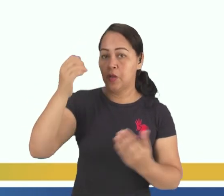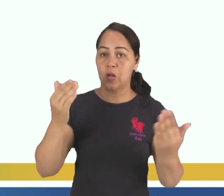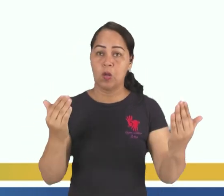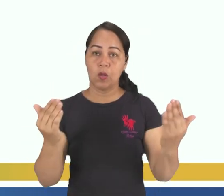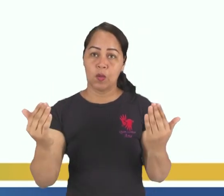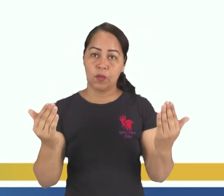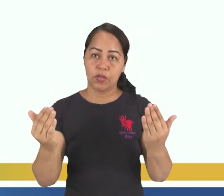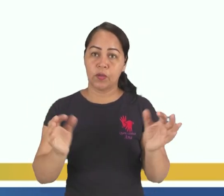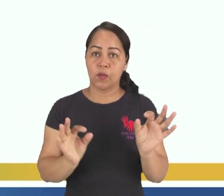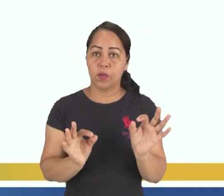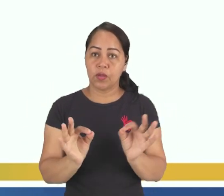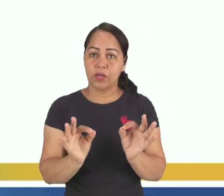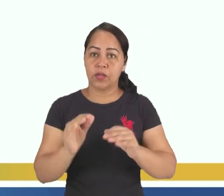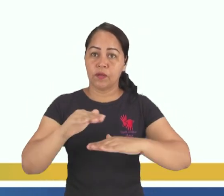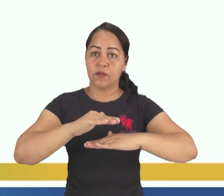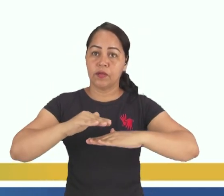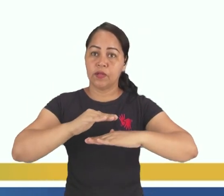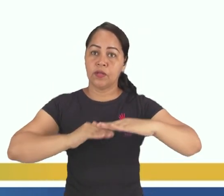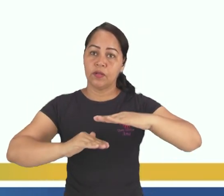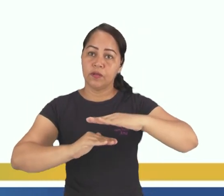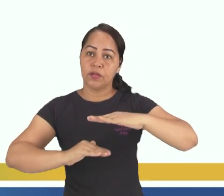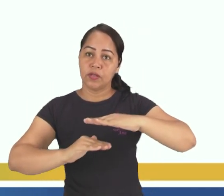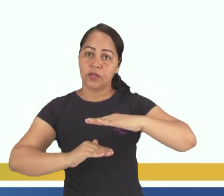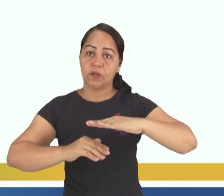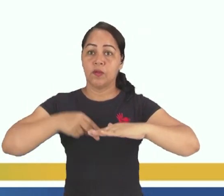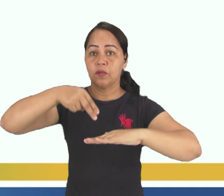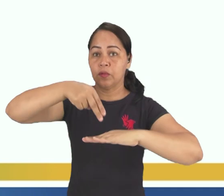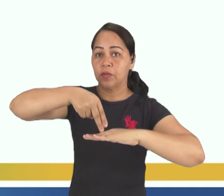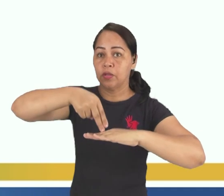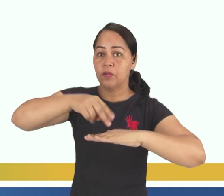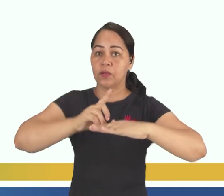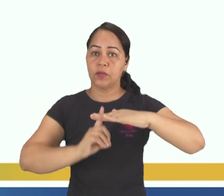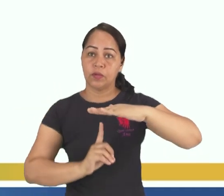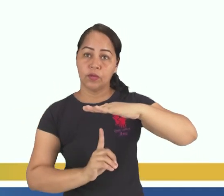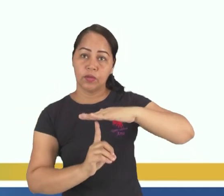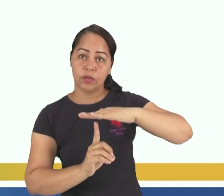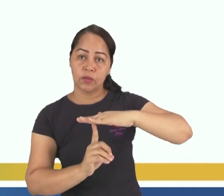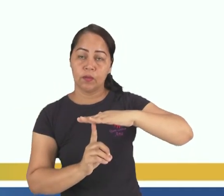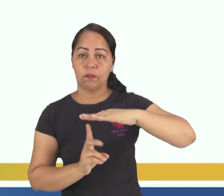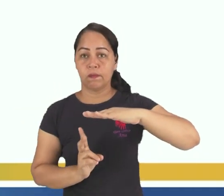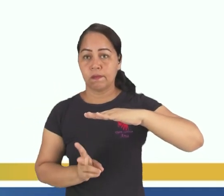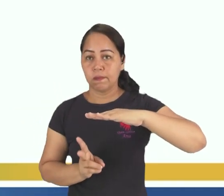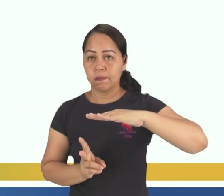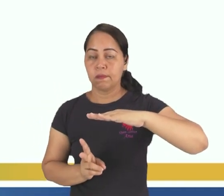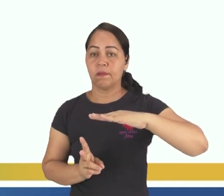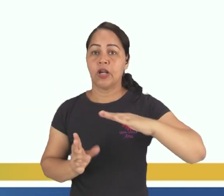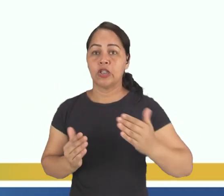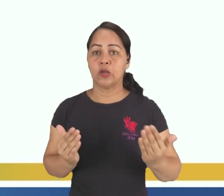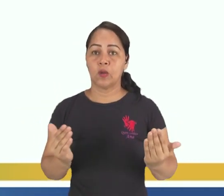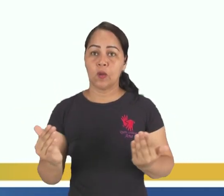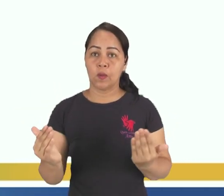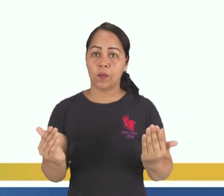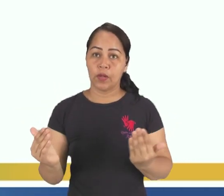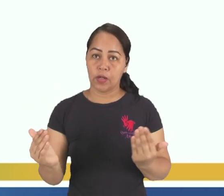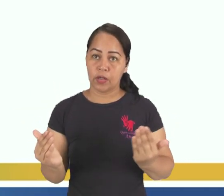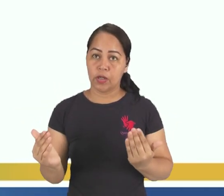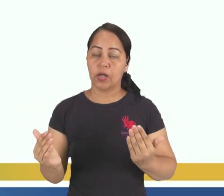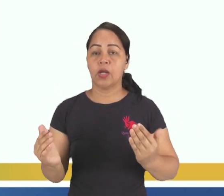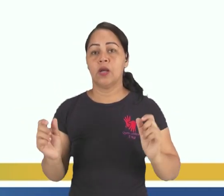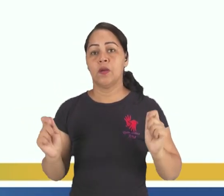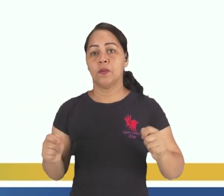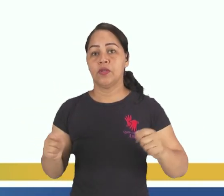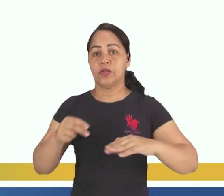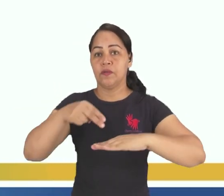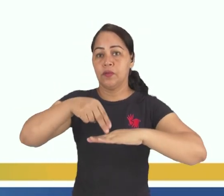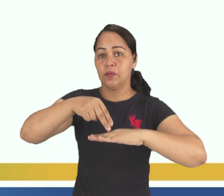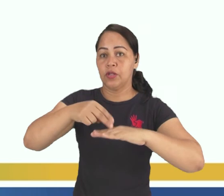comparação e a ordenação de frações. Quando nós temos frações de mesmos denominadores, a gente compara, né, os numeradores.